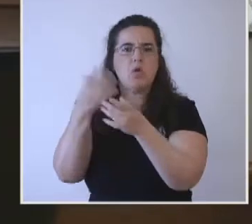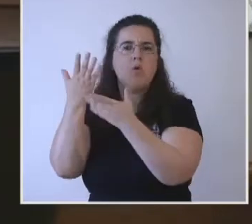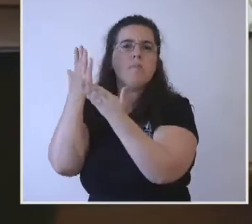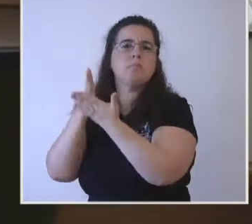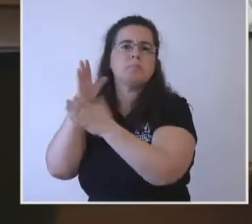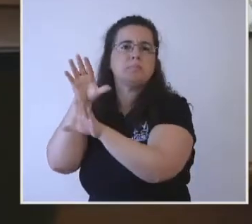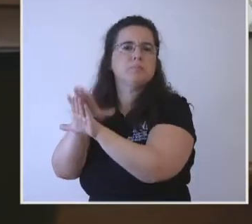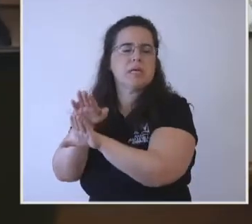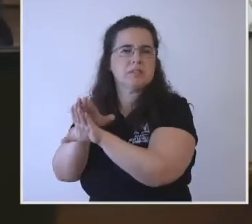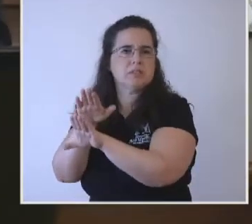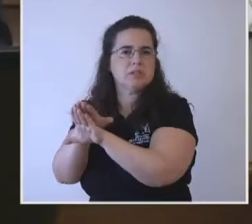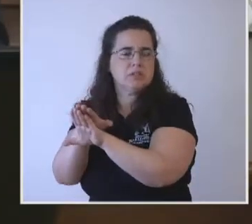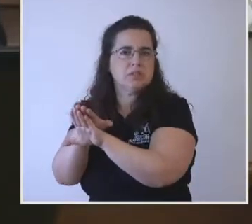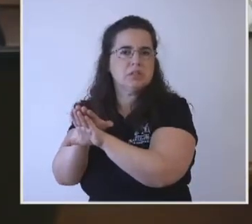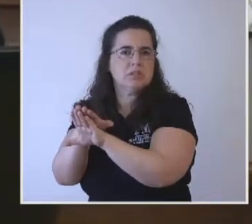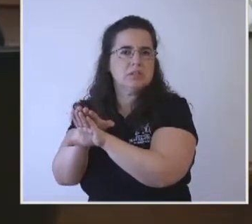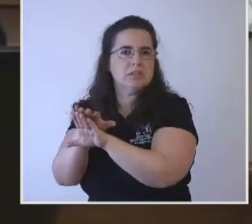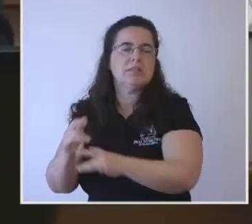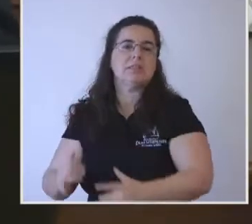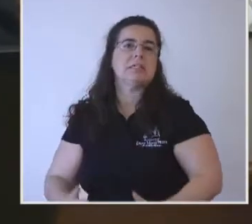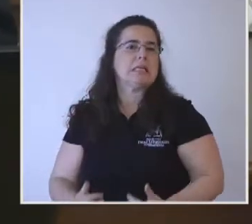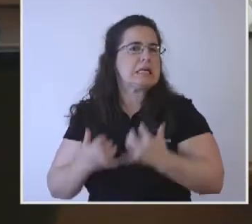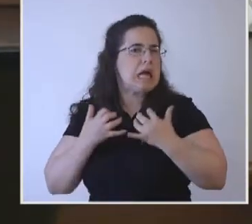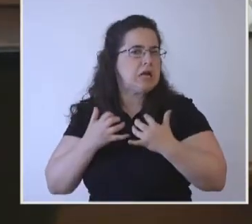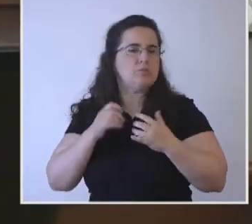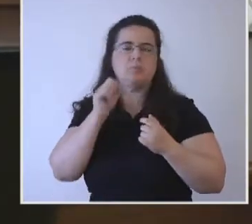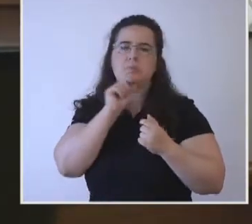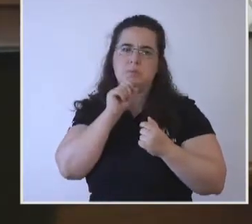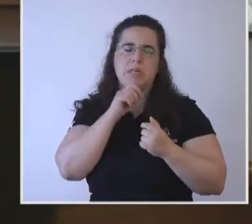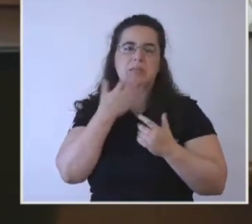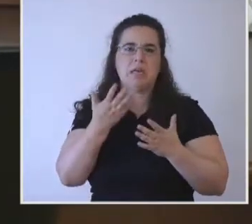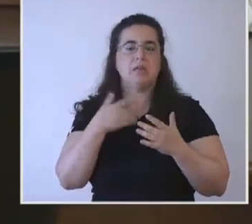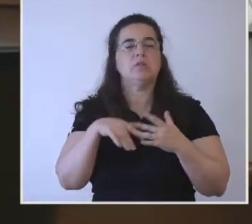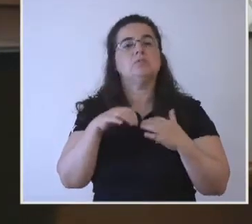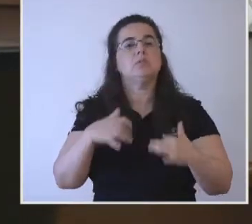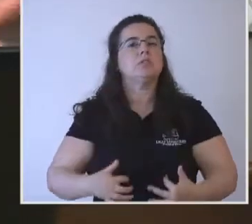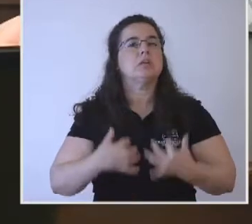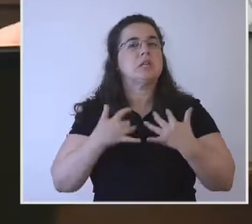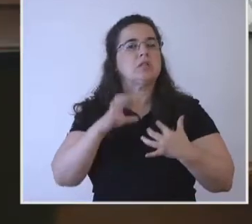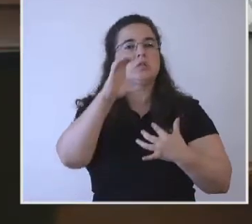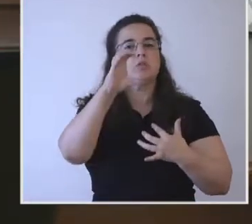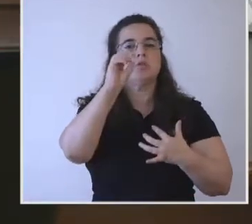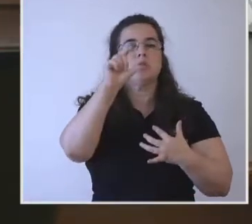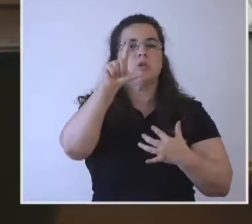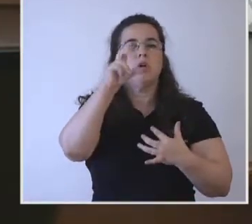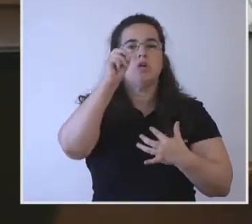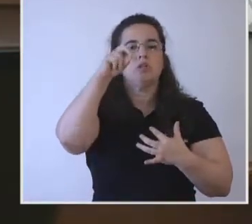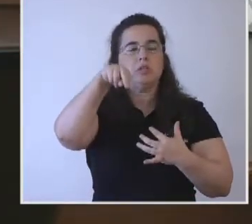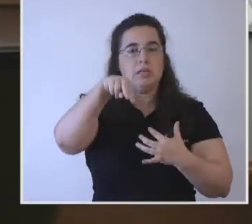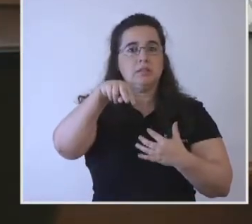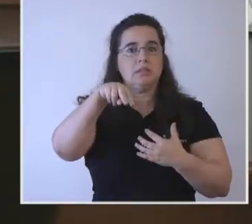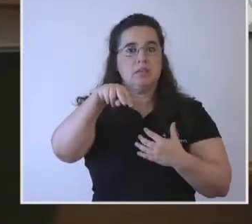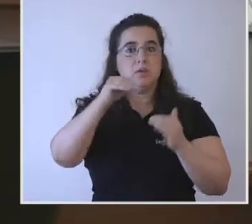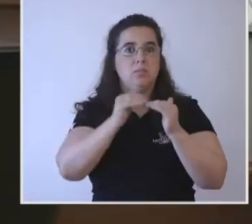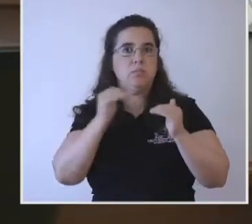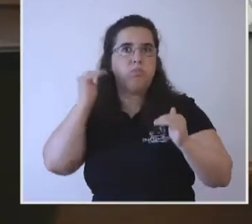em especial os do aparelho gastrointestinal. E como sabem, o cancro do cólon, por exemplo, em Portugal, é dos mais